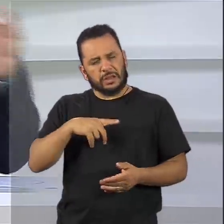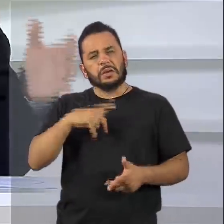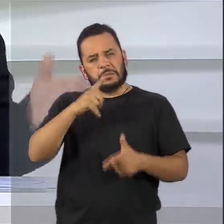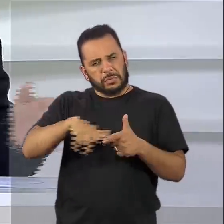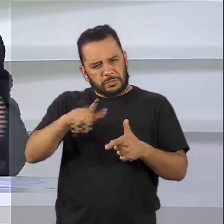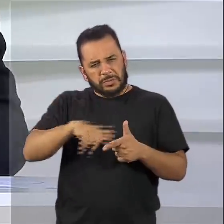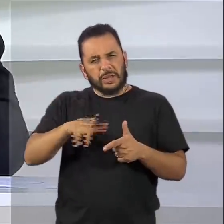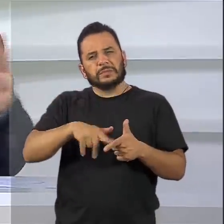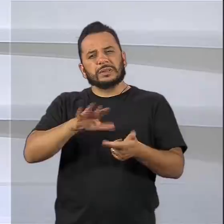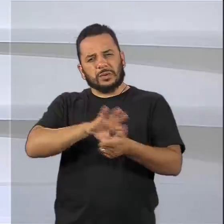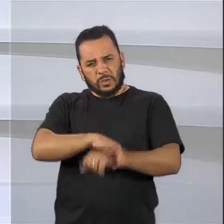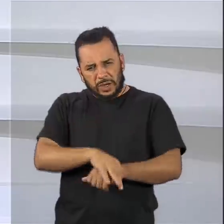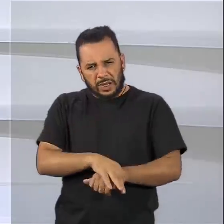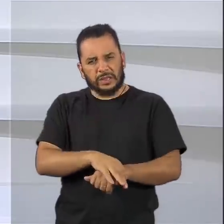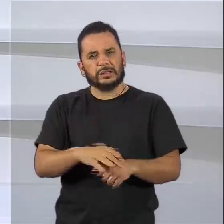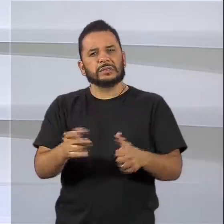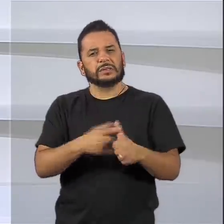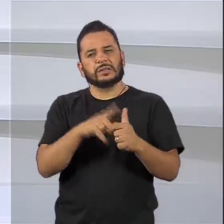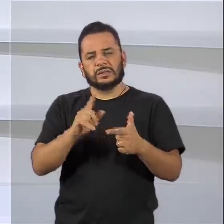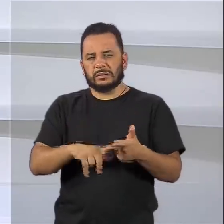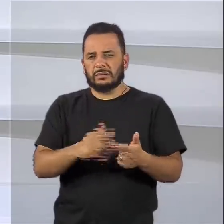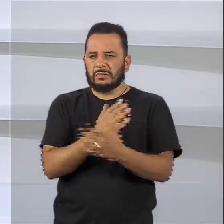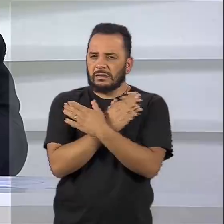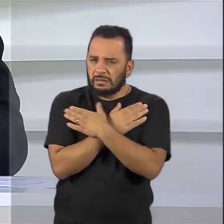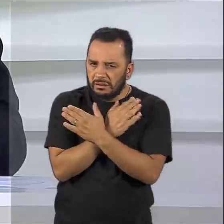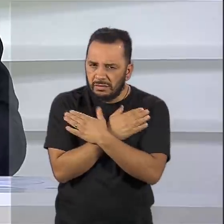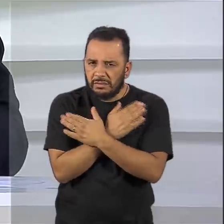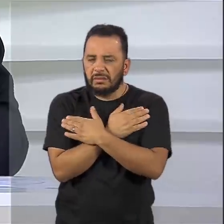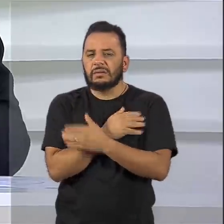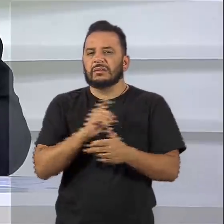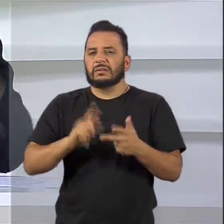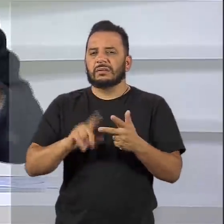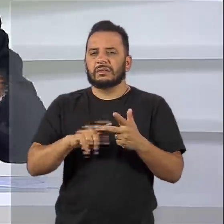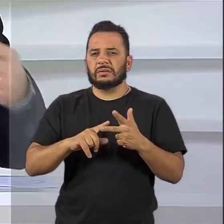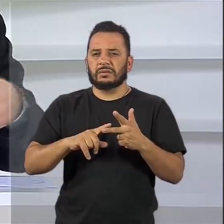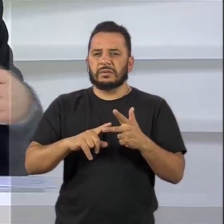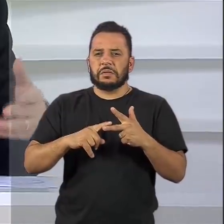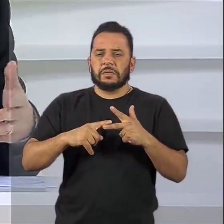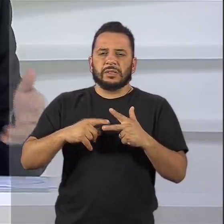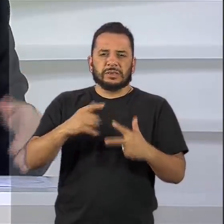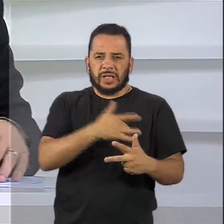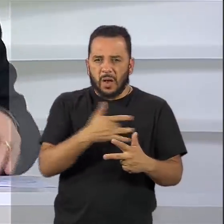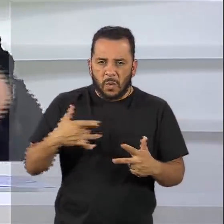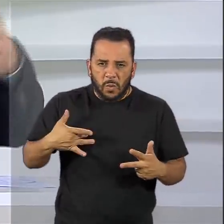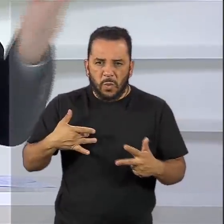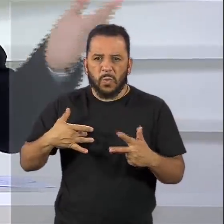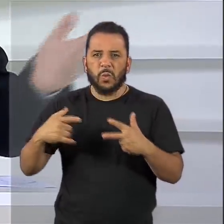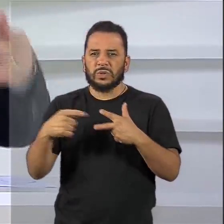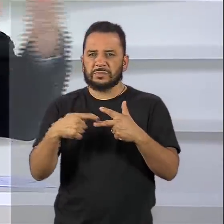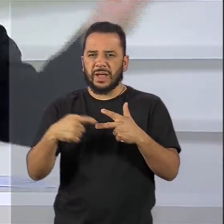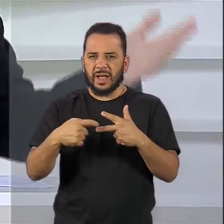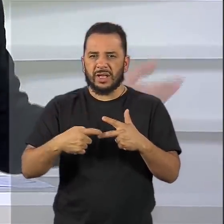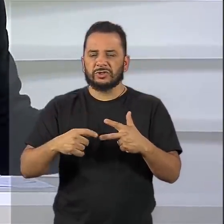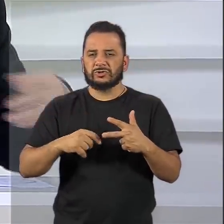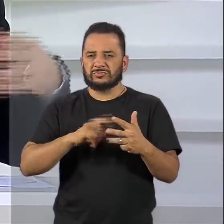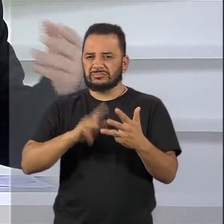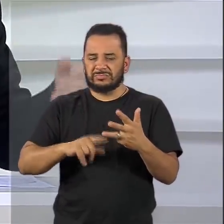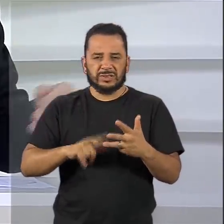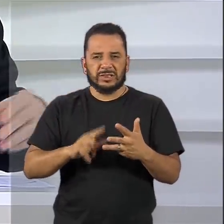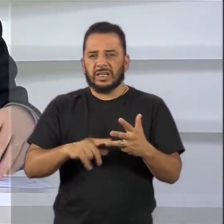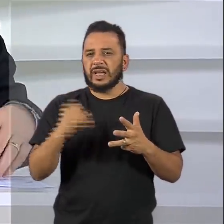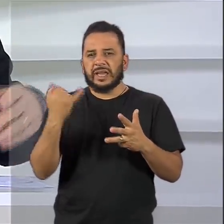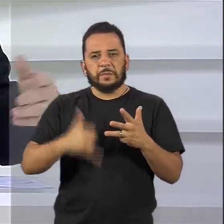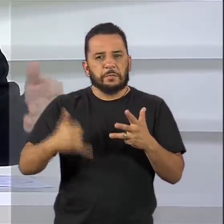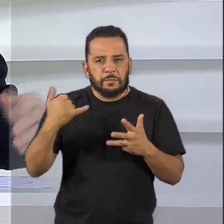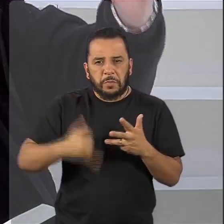vários problemas nos estados todos, questão de saúde, né? Estamos com uma série de problemas aí, problema fiscal.